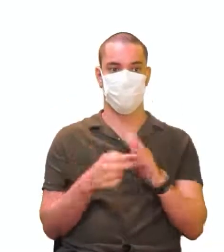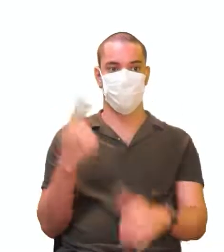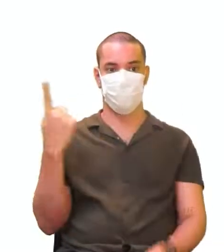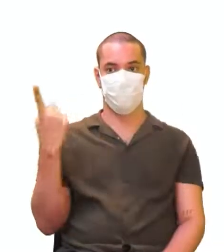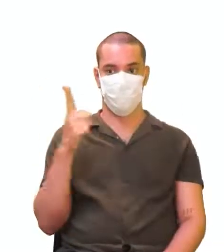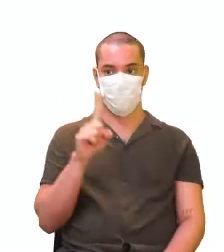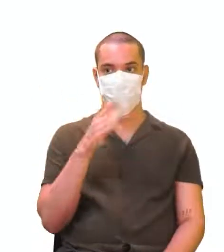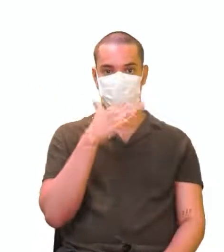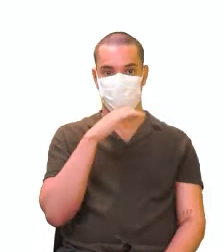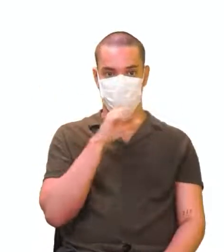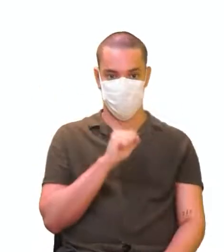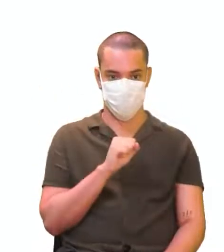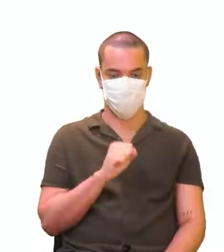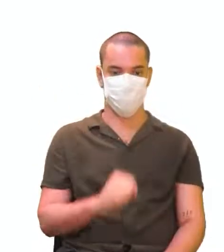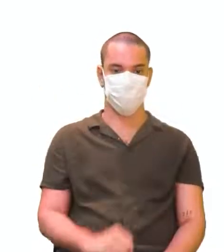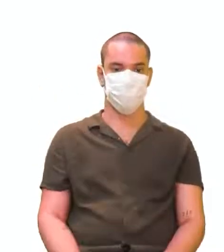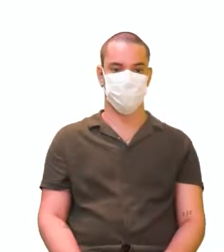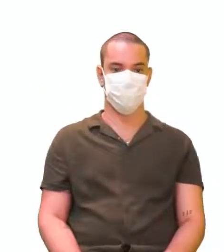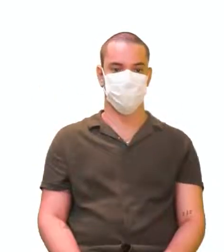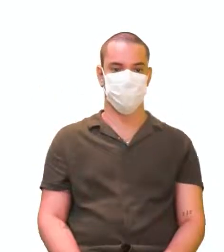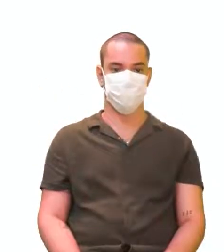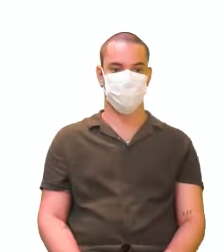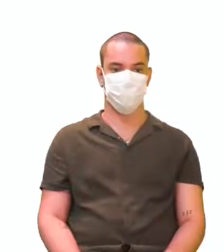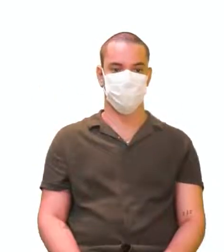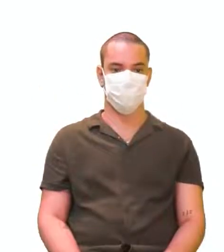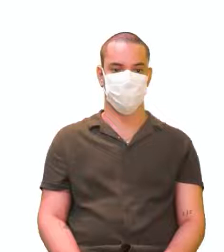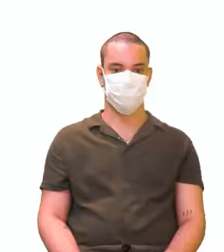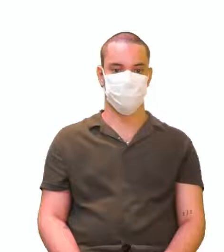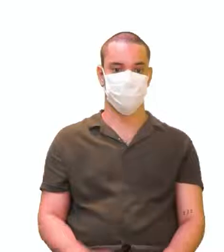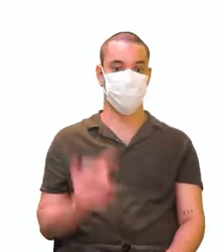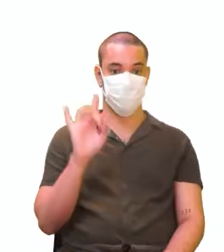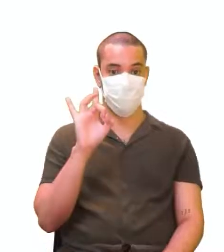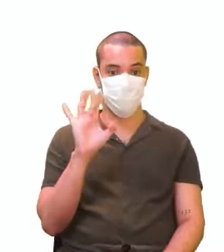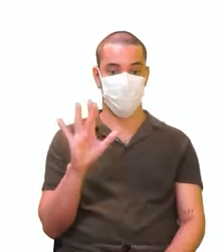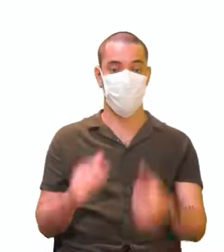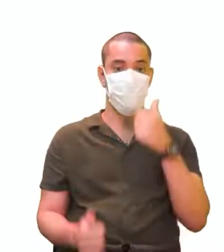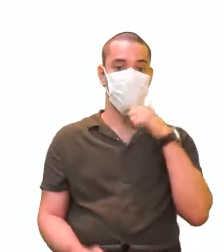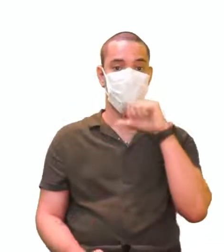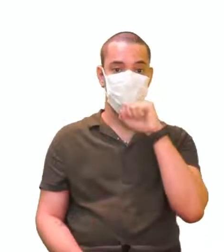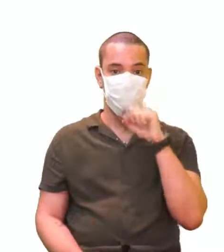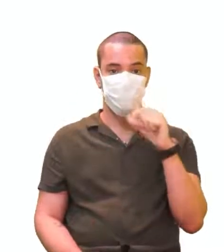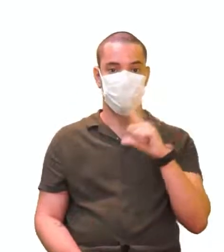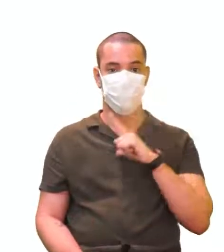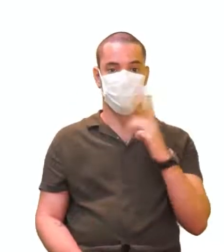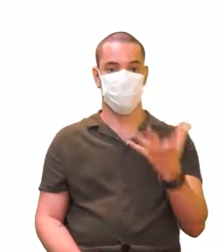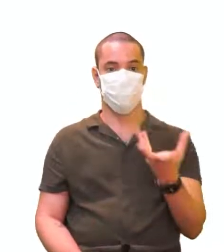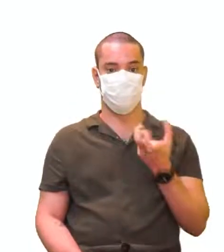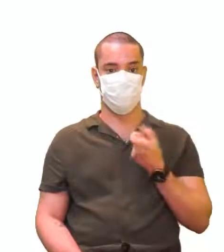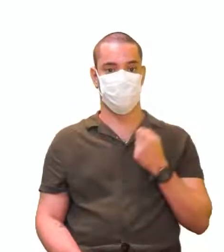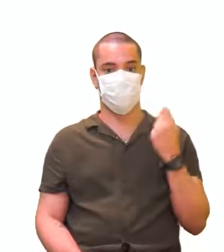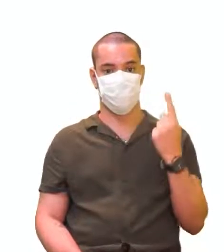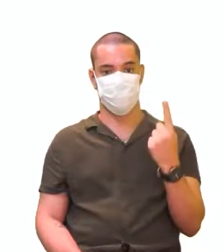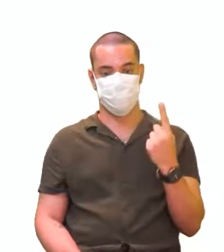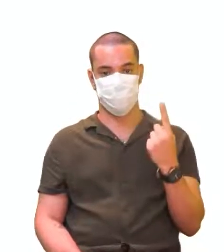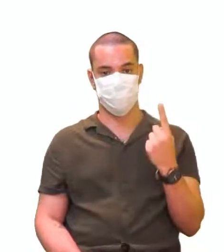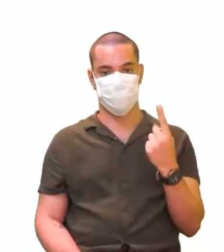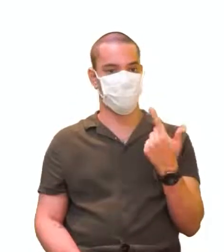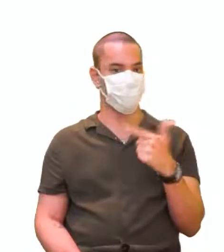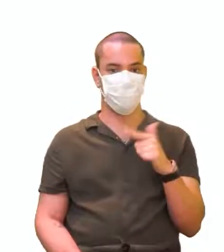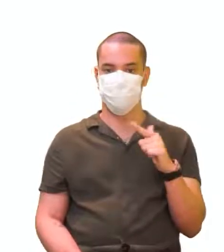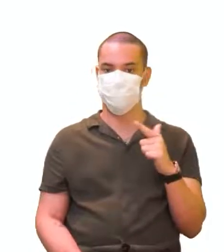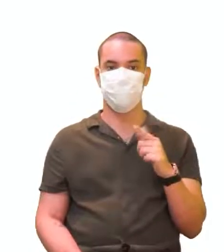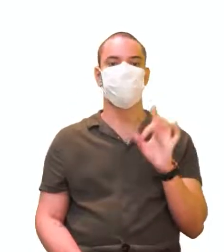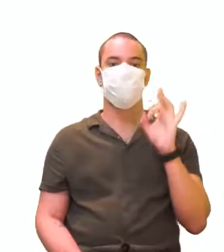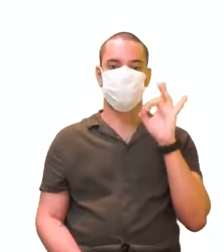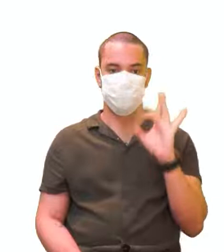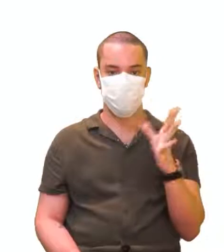do pai, vamos dizer aqui, só que da mãe, ele pode ter recebido, aliás, não tem como ter dúvida, ele